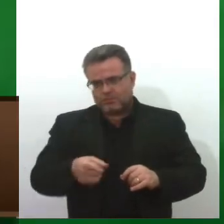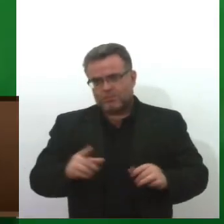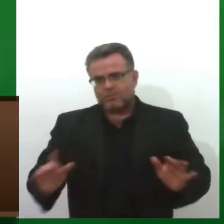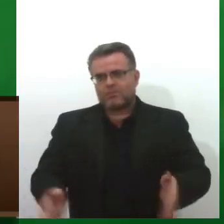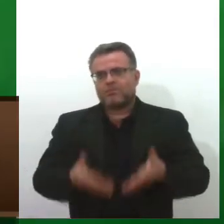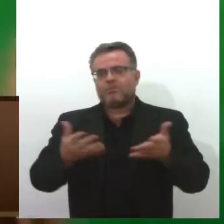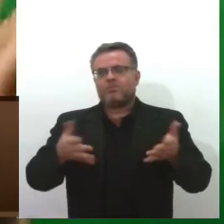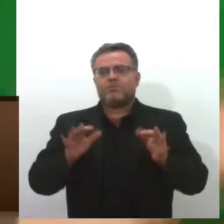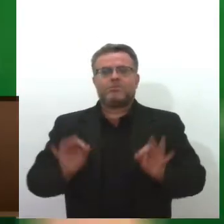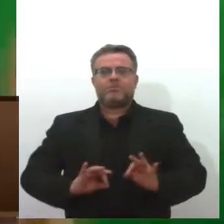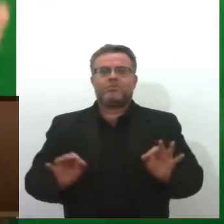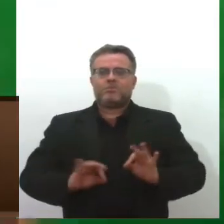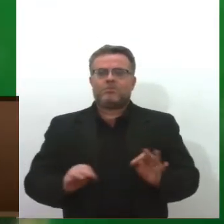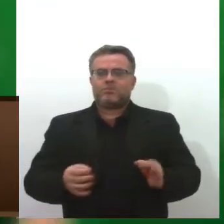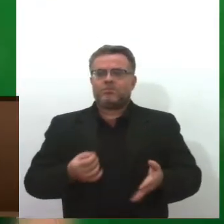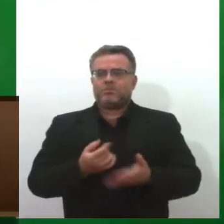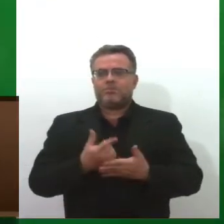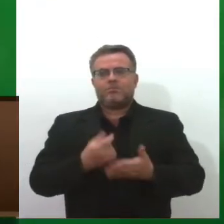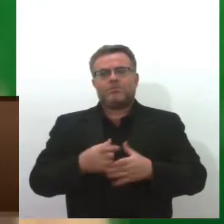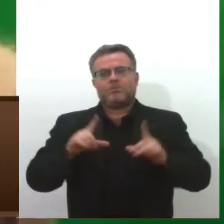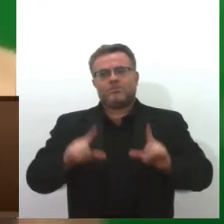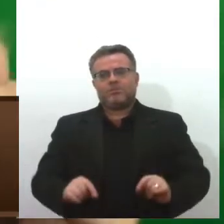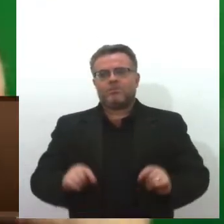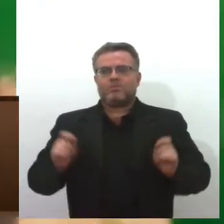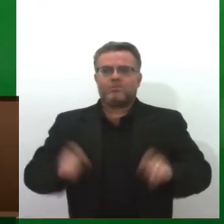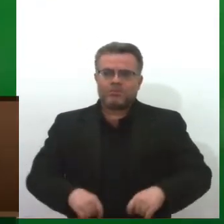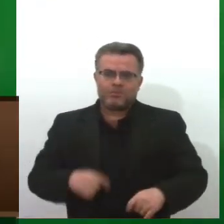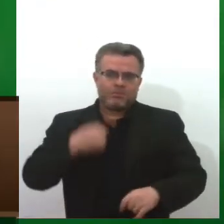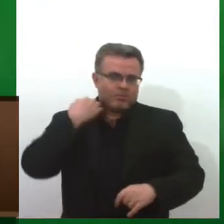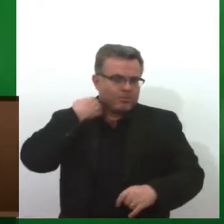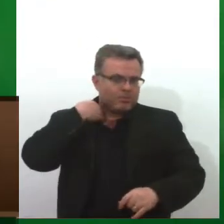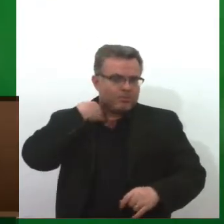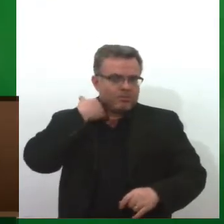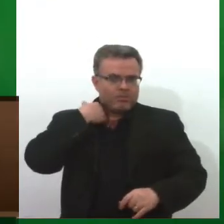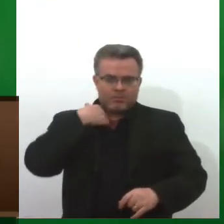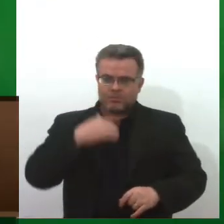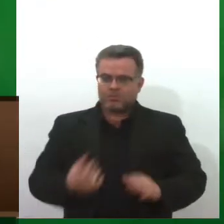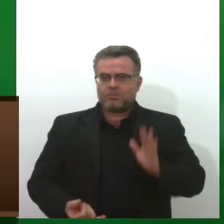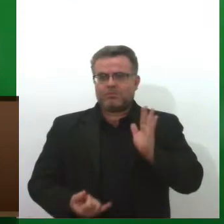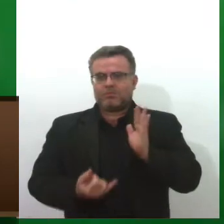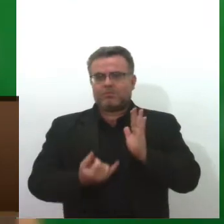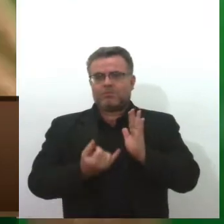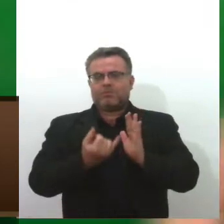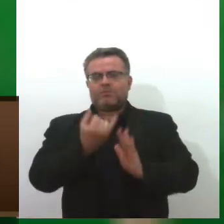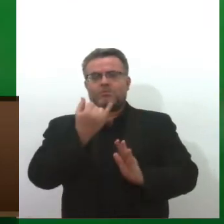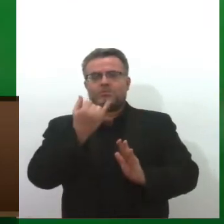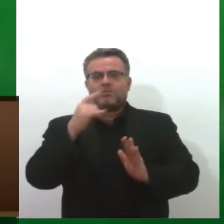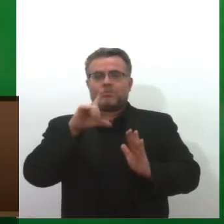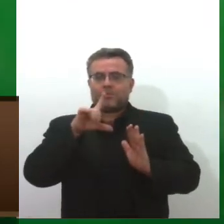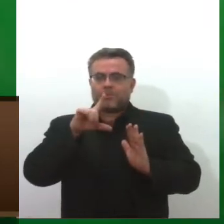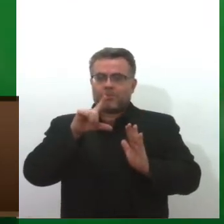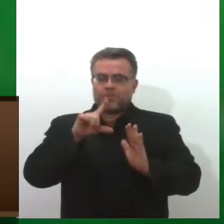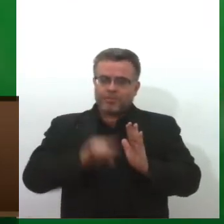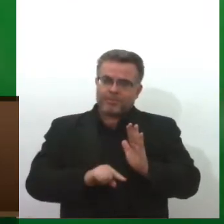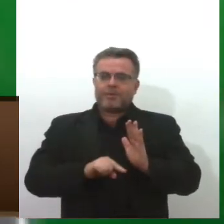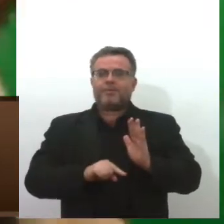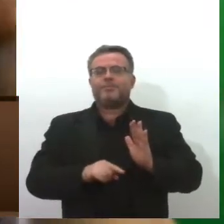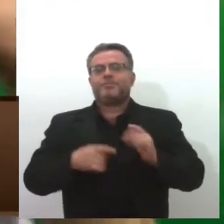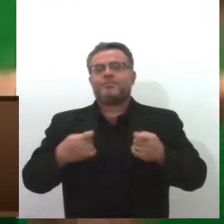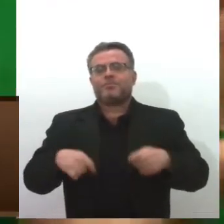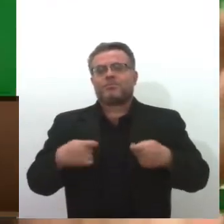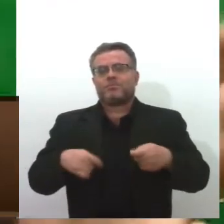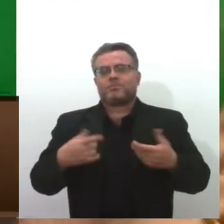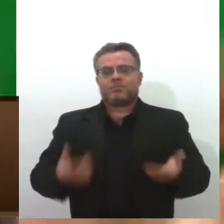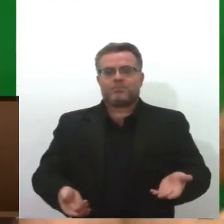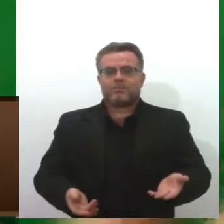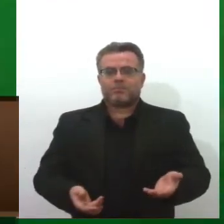o consumo, para tentar, como você bem falou, conter a alta da inflação. Então, não só é um